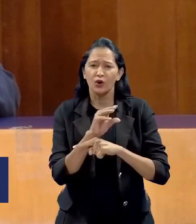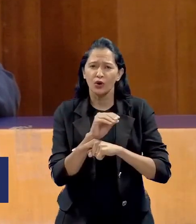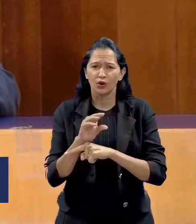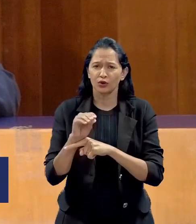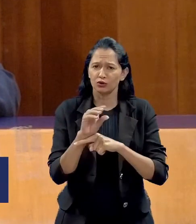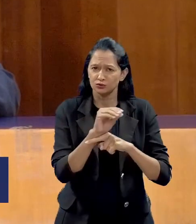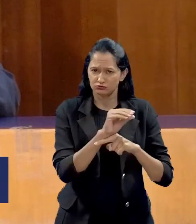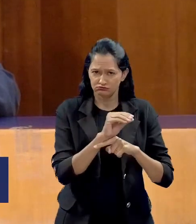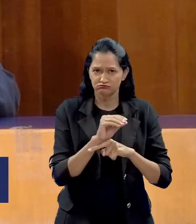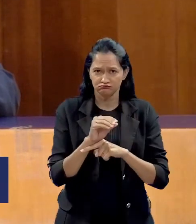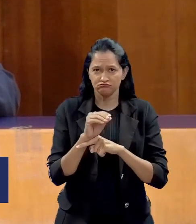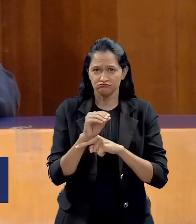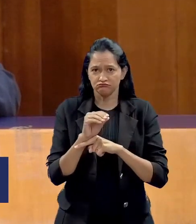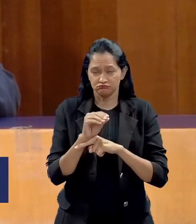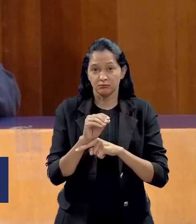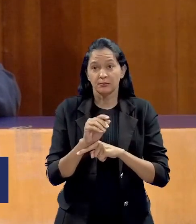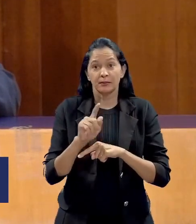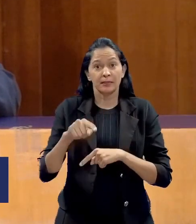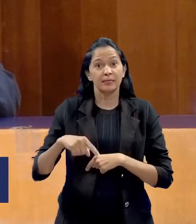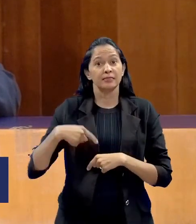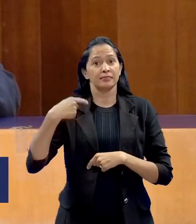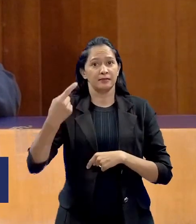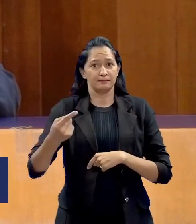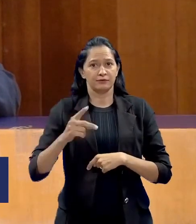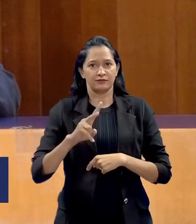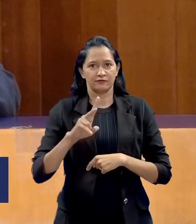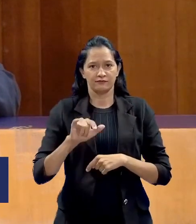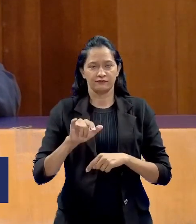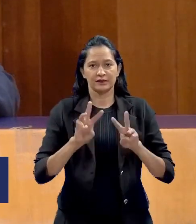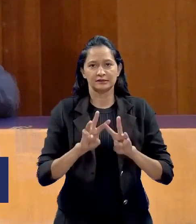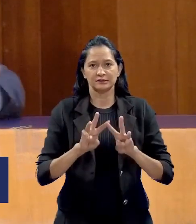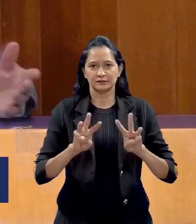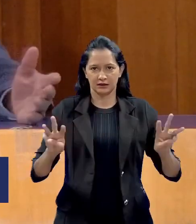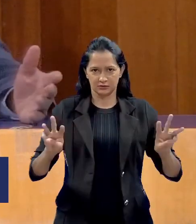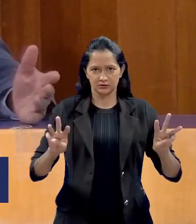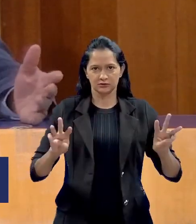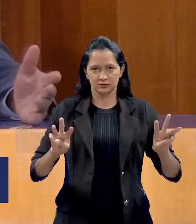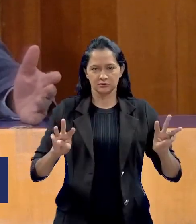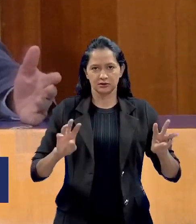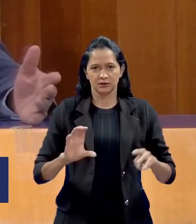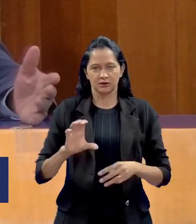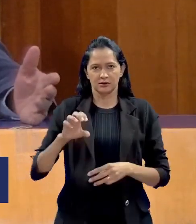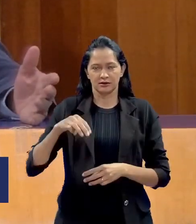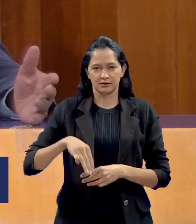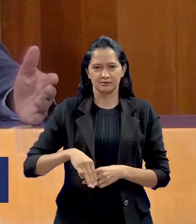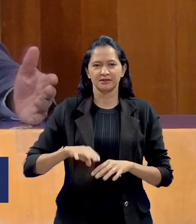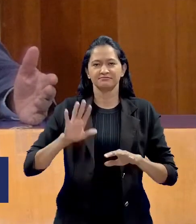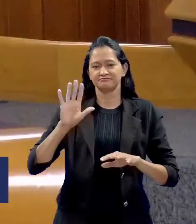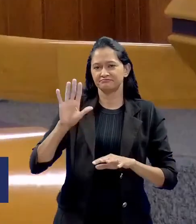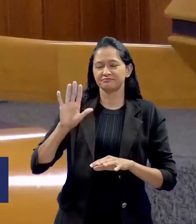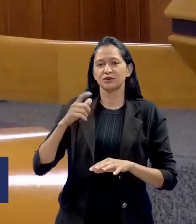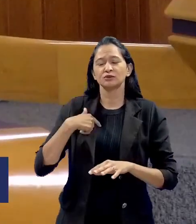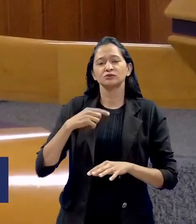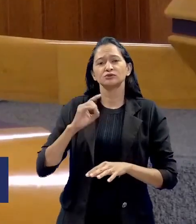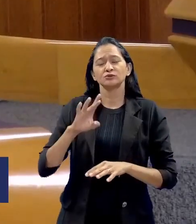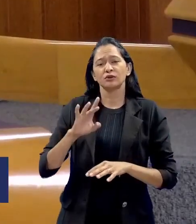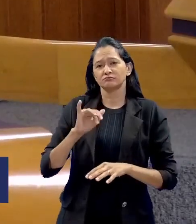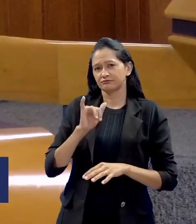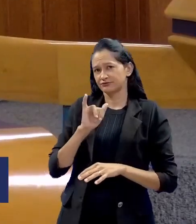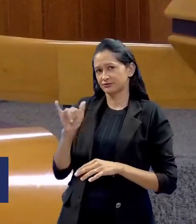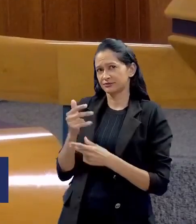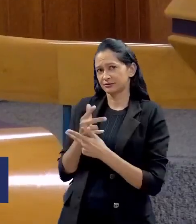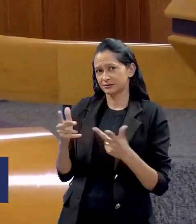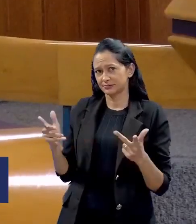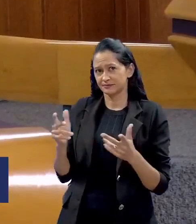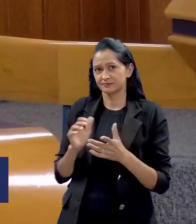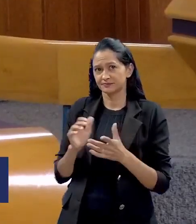tiradas aqui nessa sessão está disponível no site da Câmara, ok? Paulo, eu queria só avisar, relembrar o pessoal que